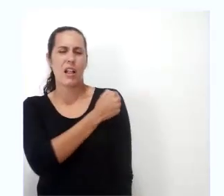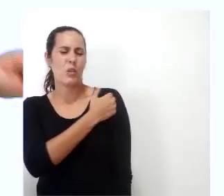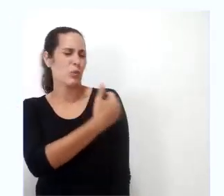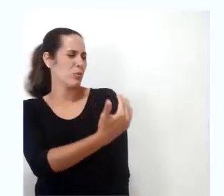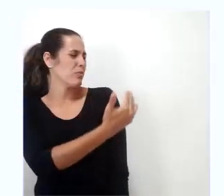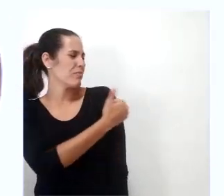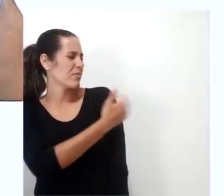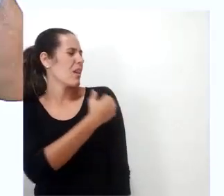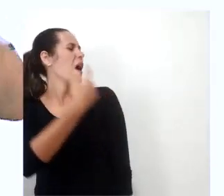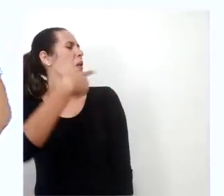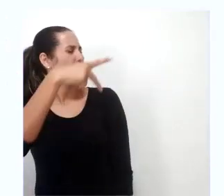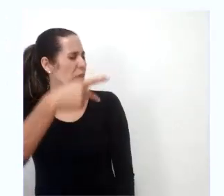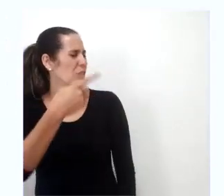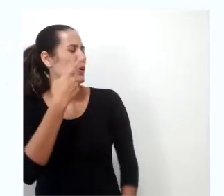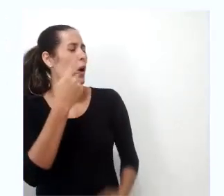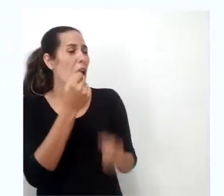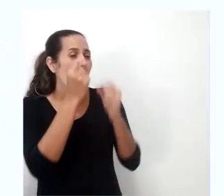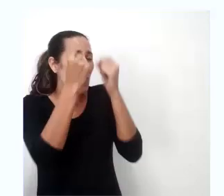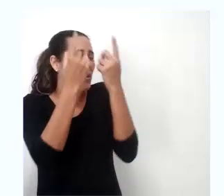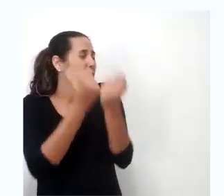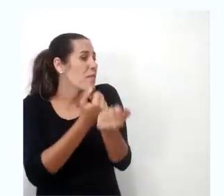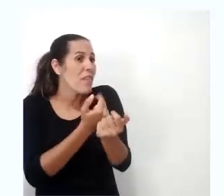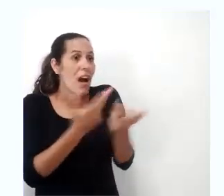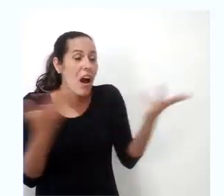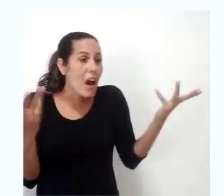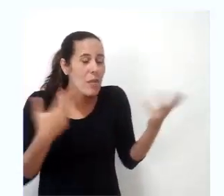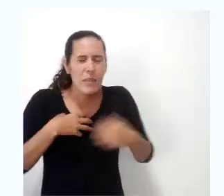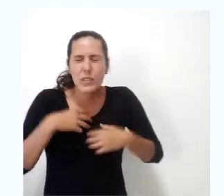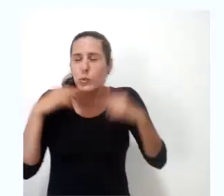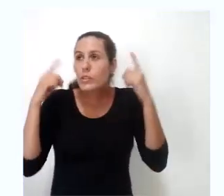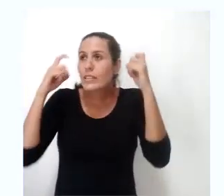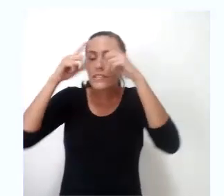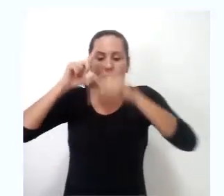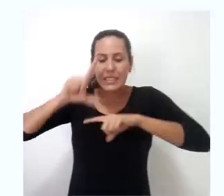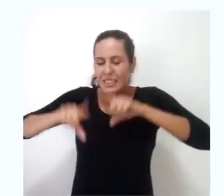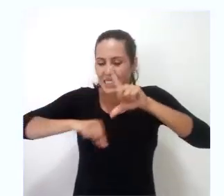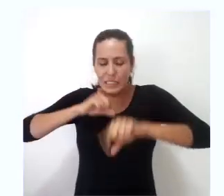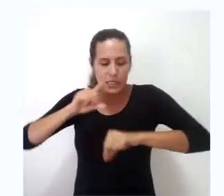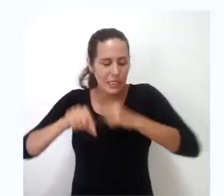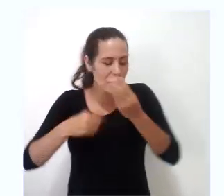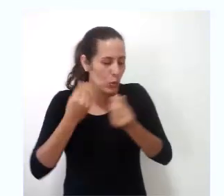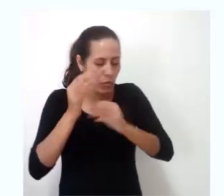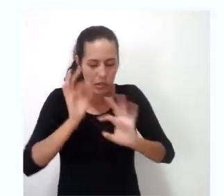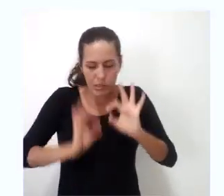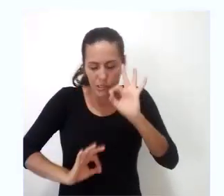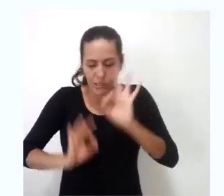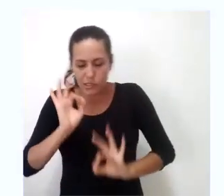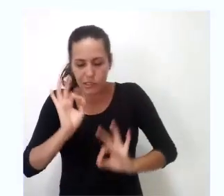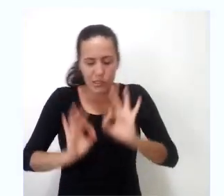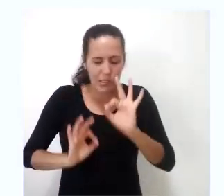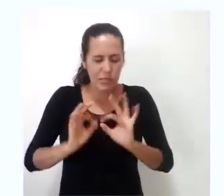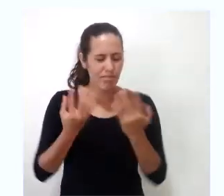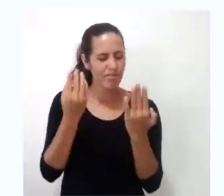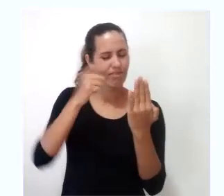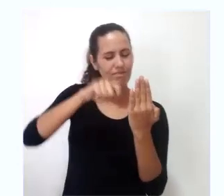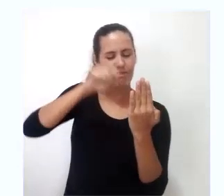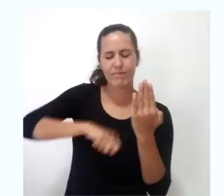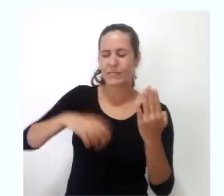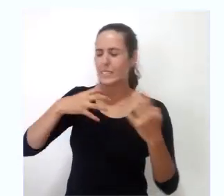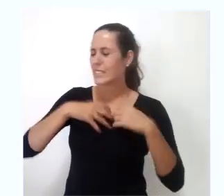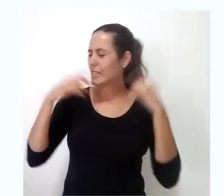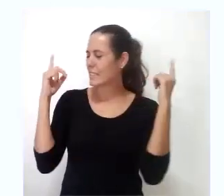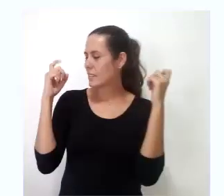professor, tantas ideias, mas há uma dificuldade de colocá-las no papel.